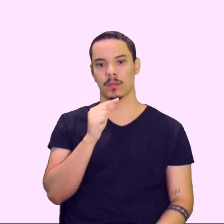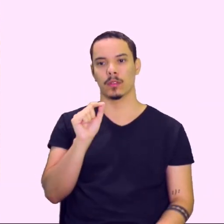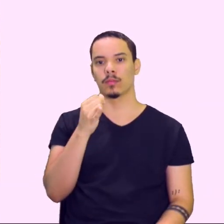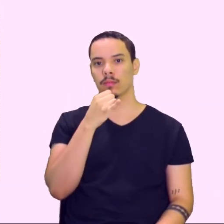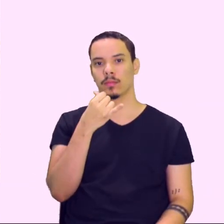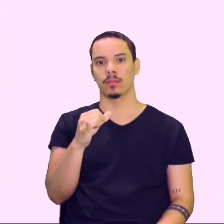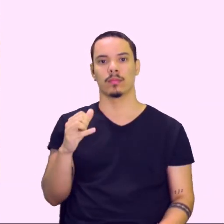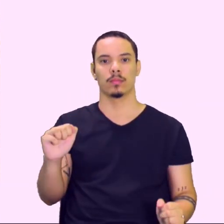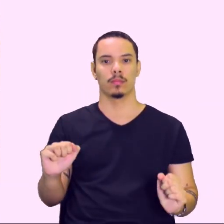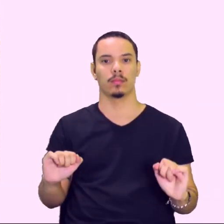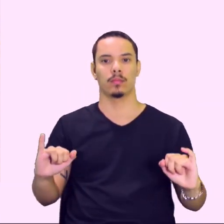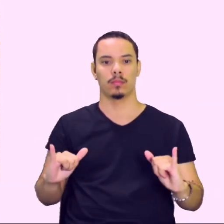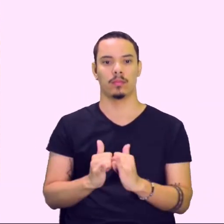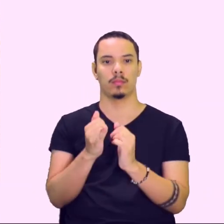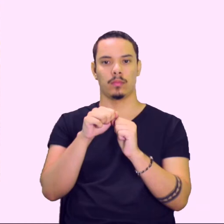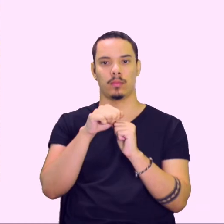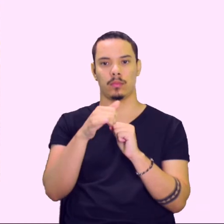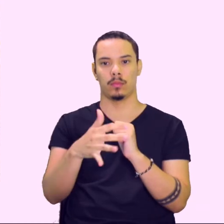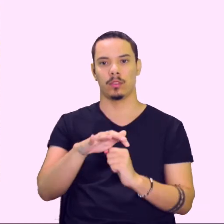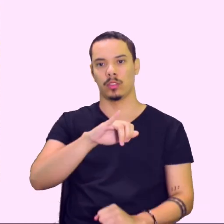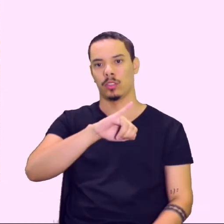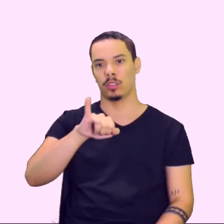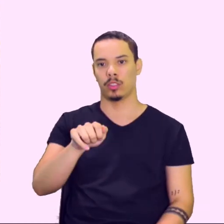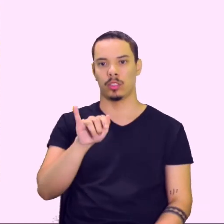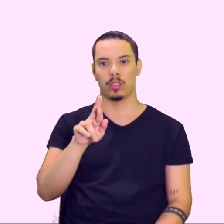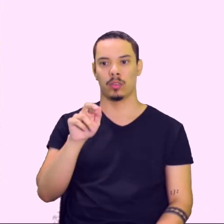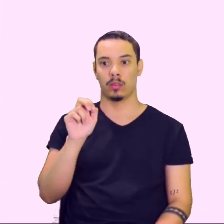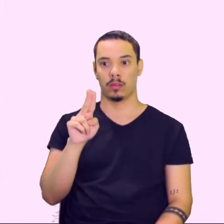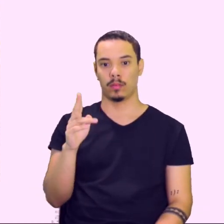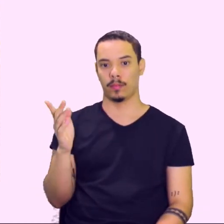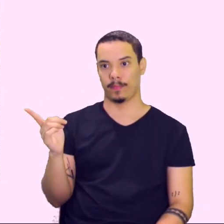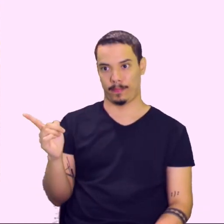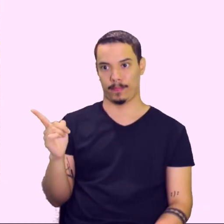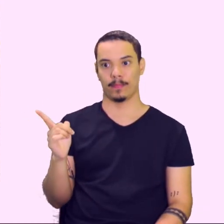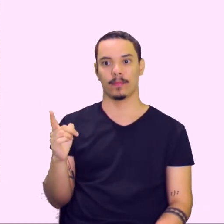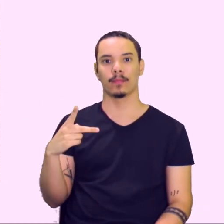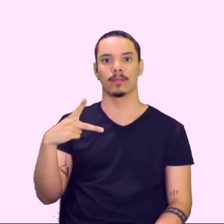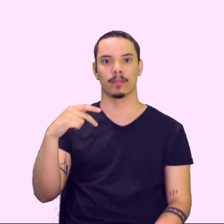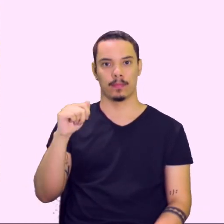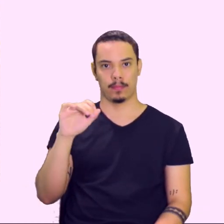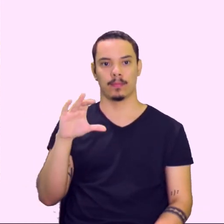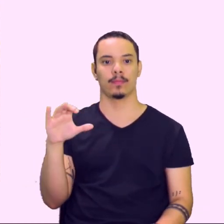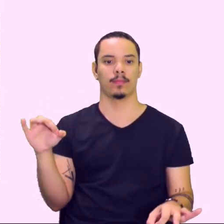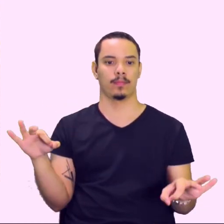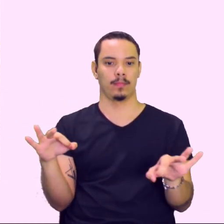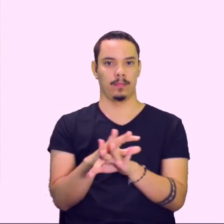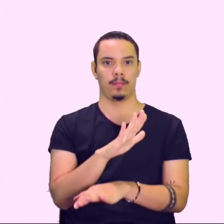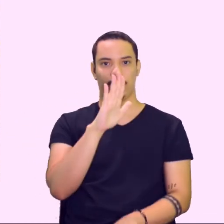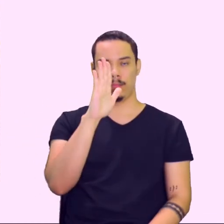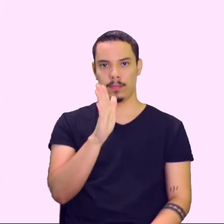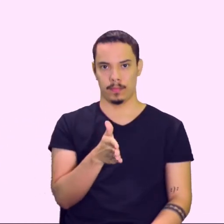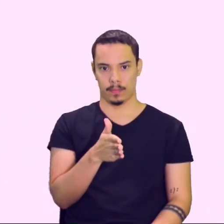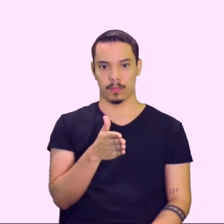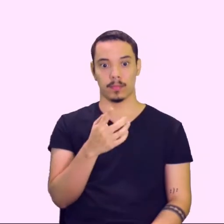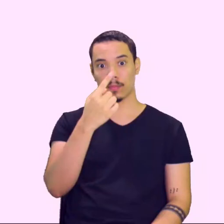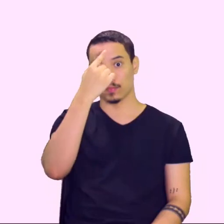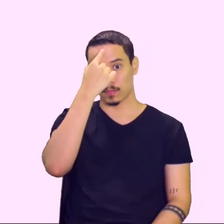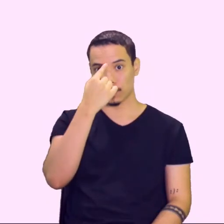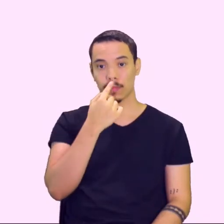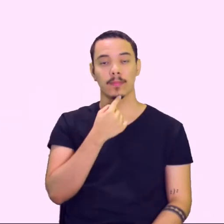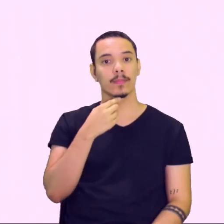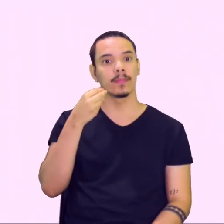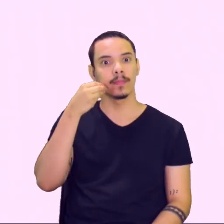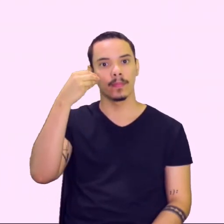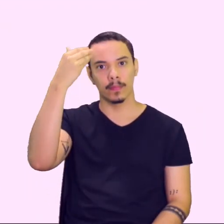né, lá em Giral. Como a gente está falando, né, uma obra do PAC. Com certeza. Beleza? Traz só essas imagens para mostrar, né, os